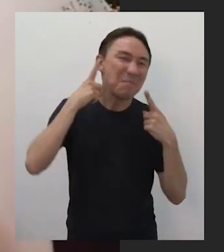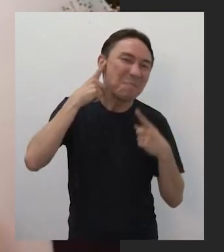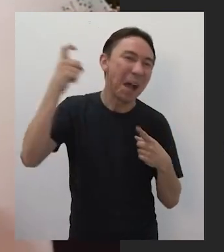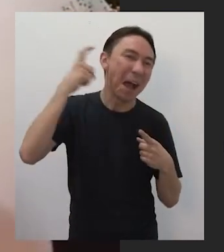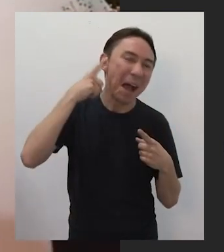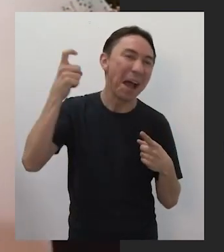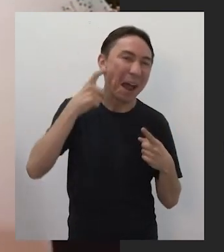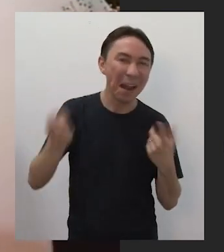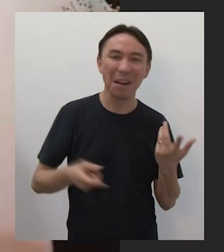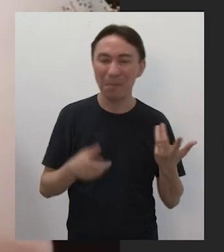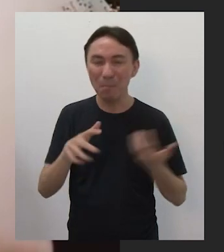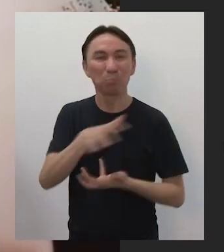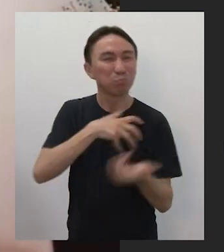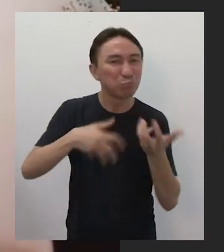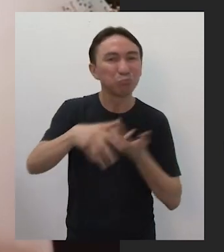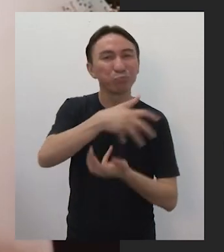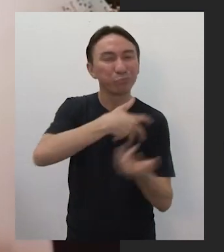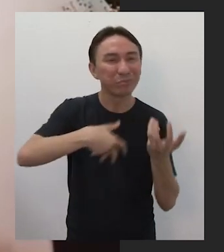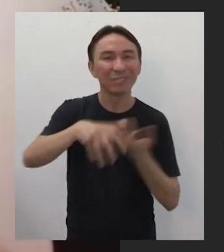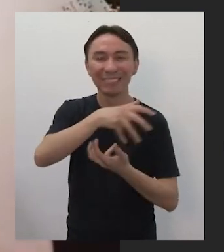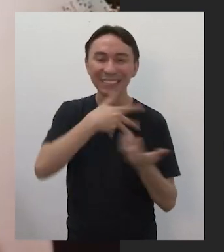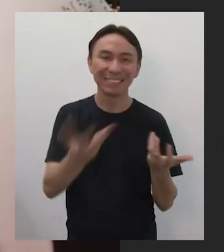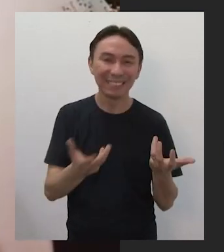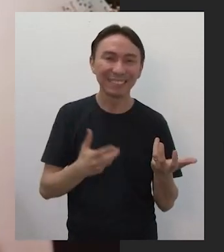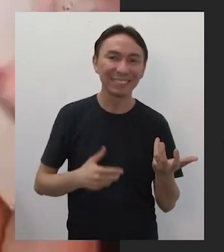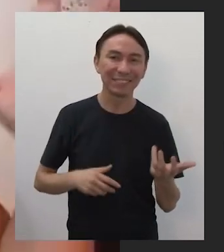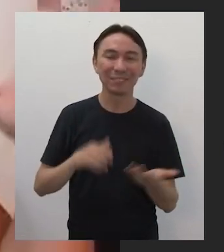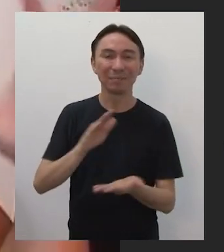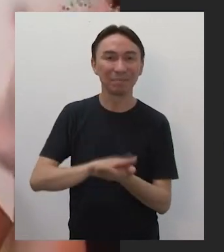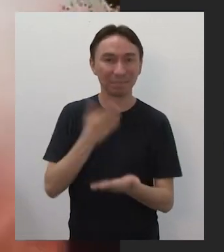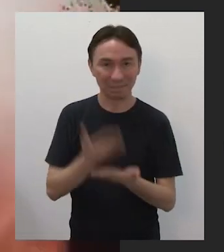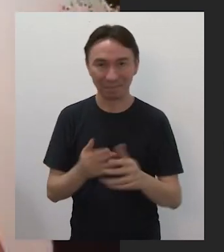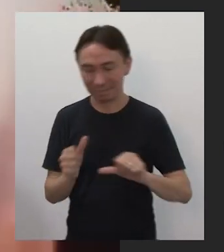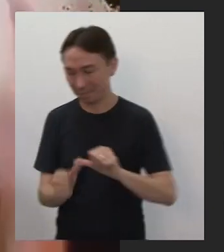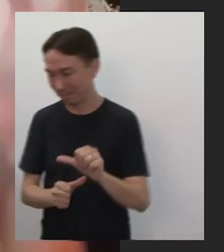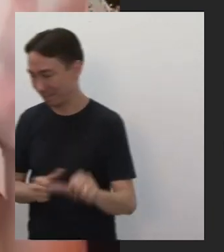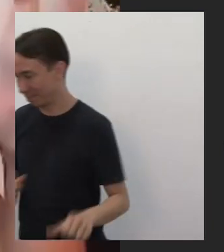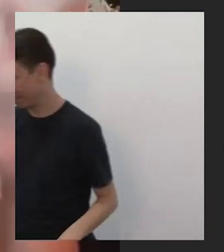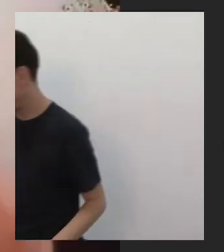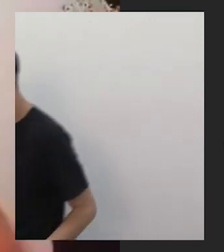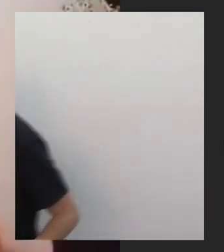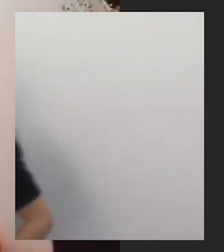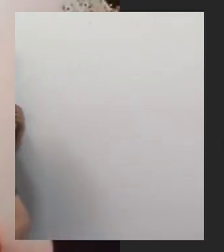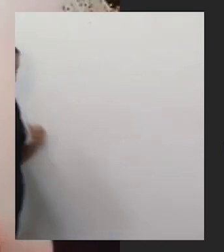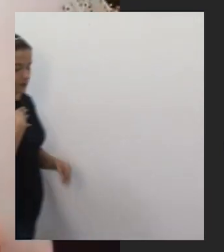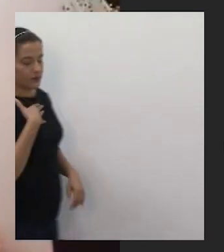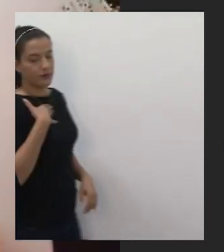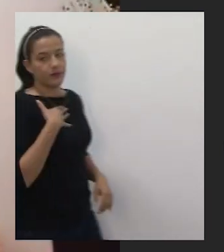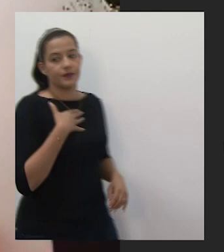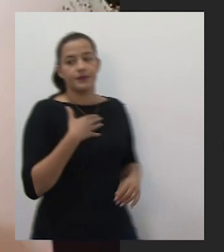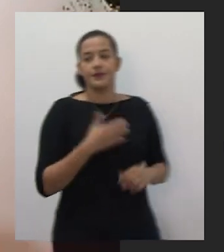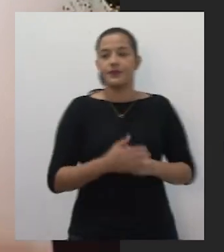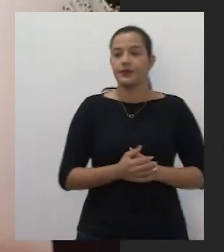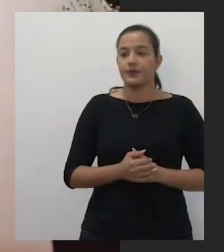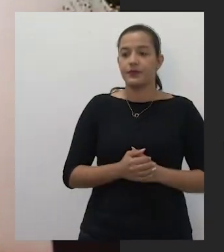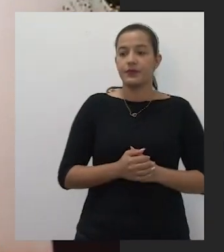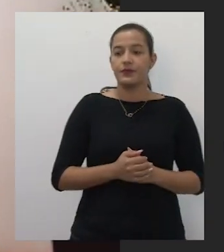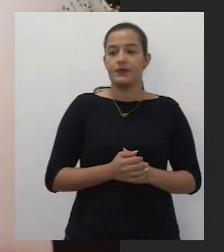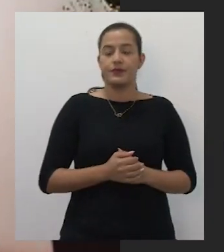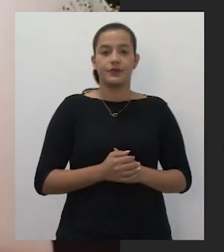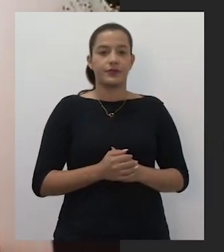sala bagunceira, a sala que está sempre muito cheia, a gente